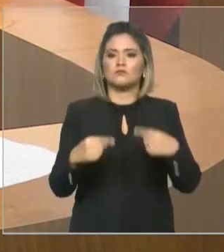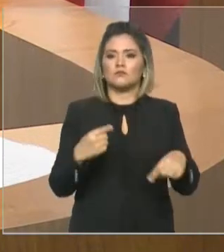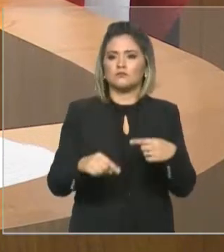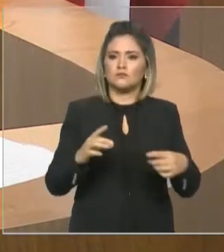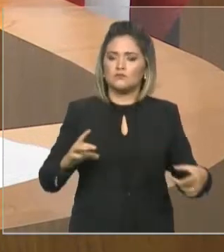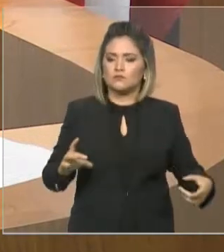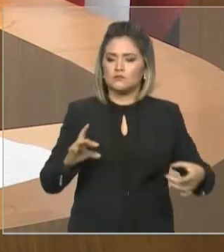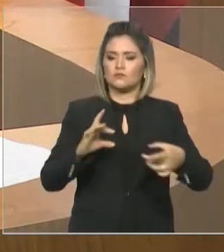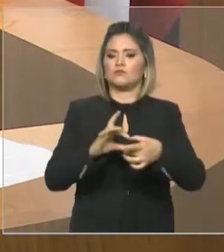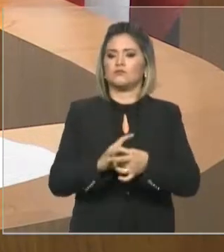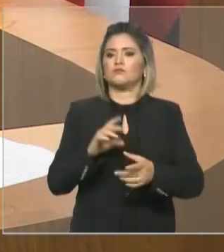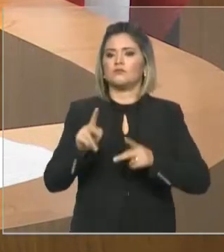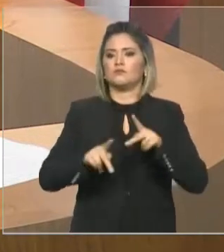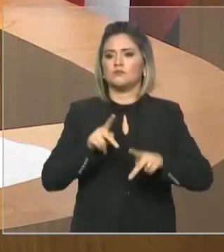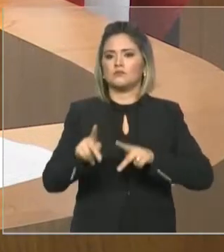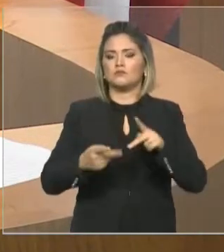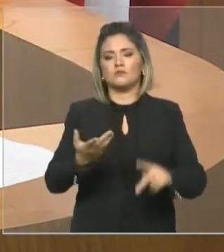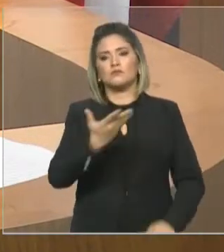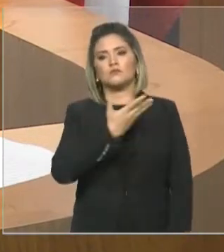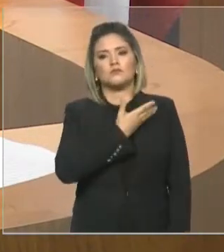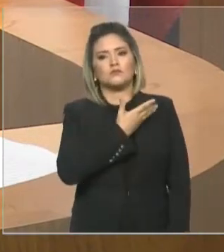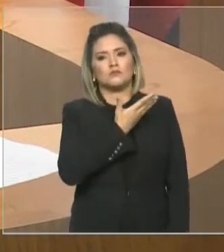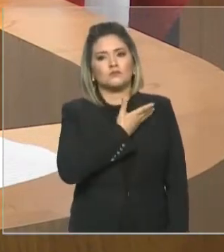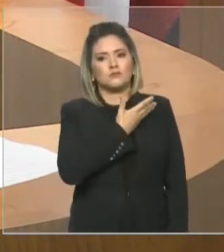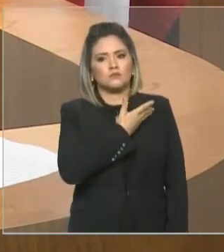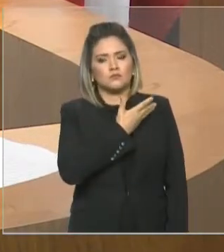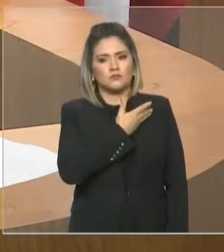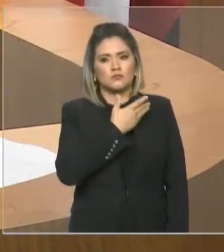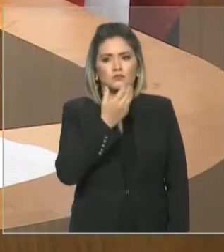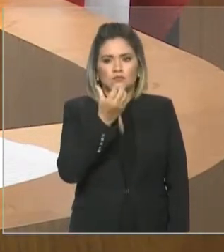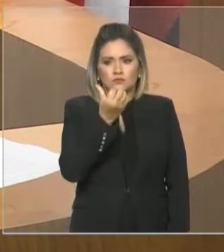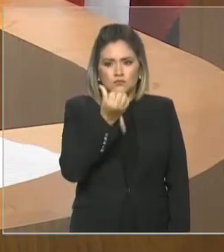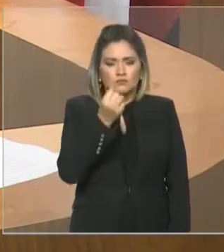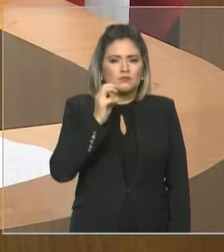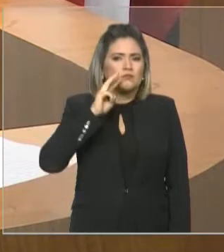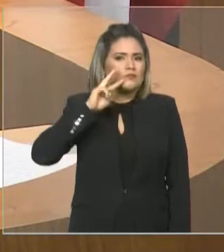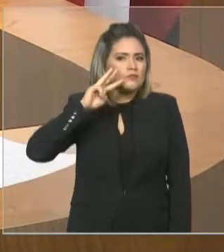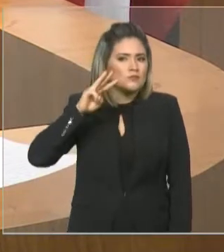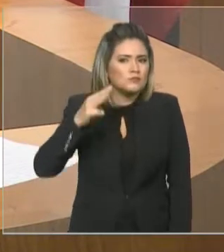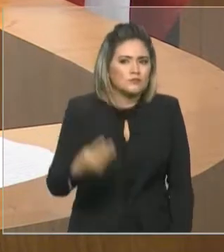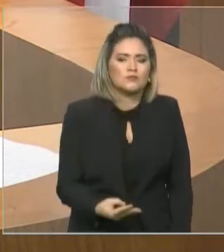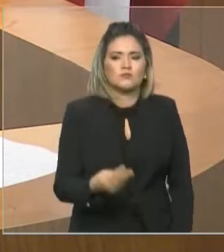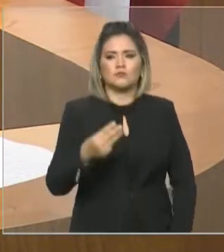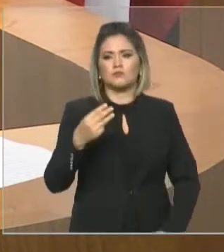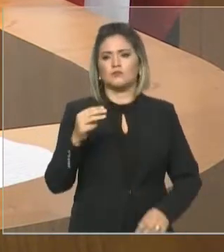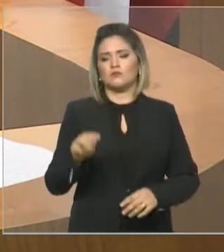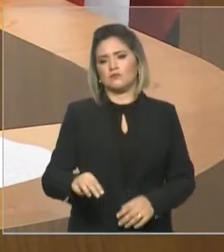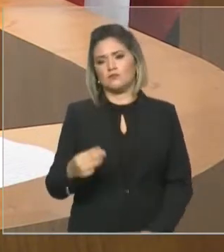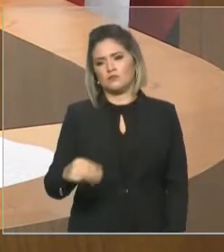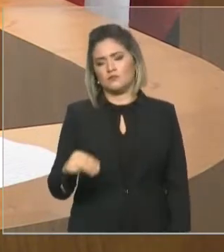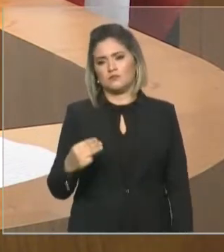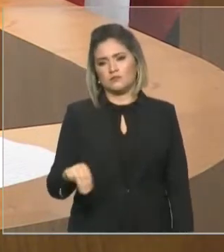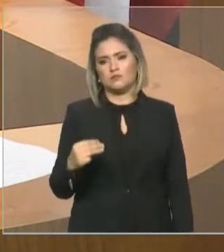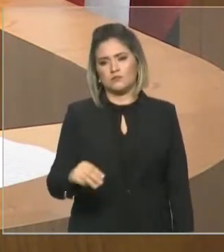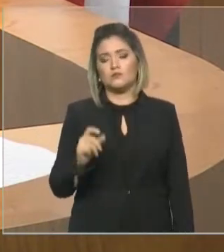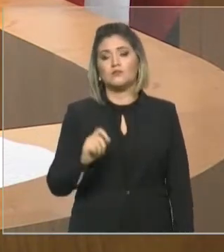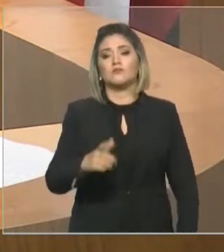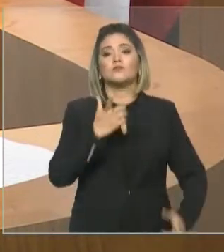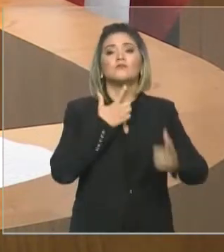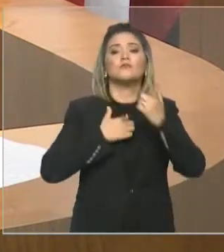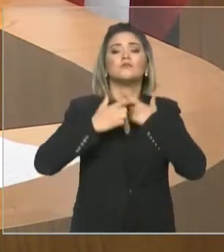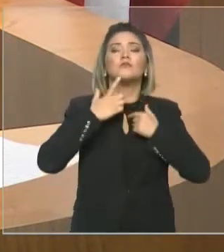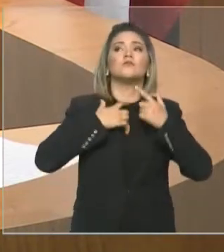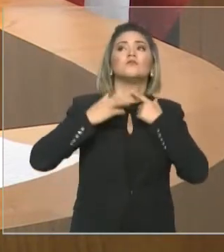do cidadão, ser amiga dos 6 milhões de maranhenses que sonham com dias melhores. Enfim,